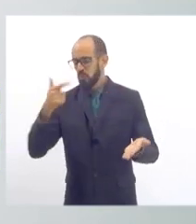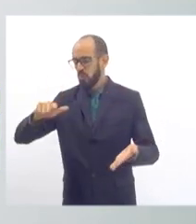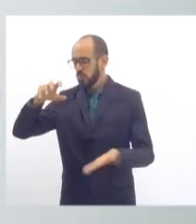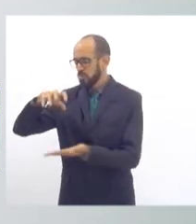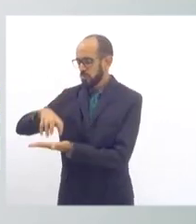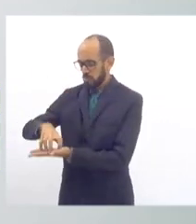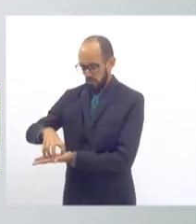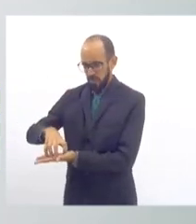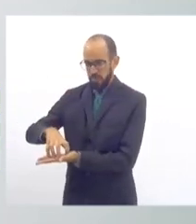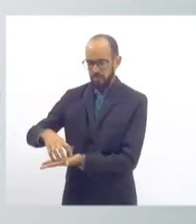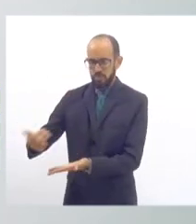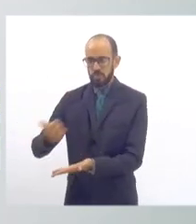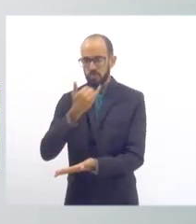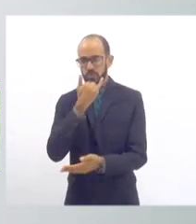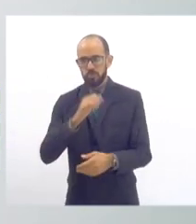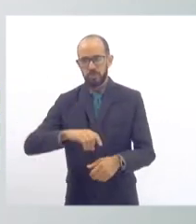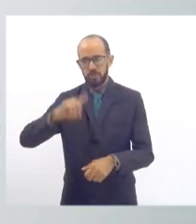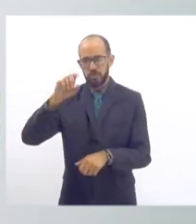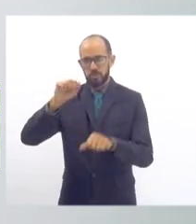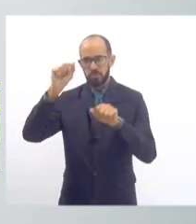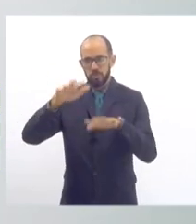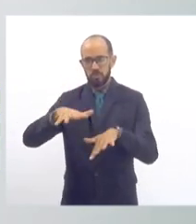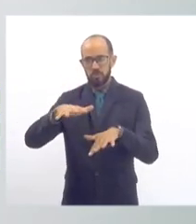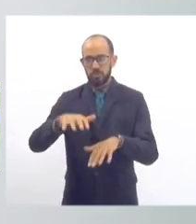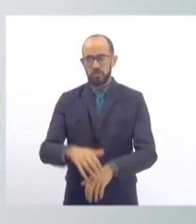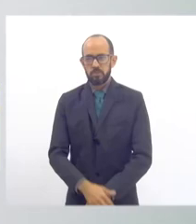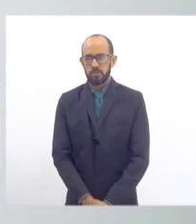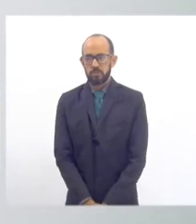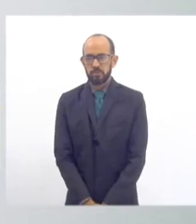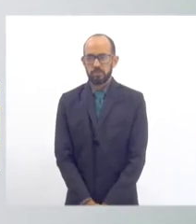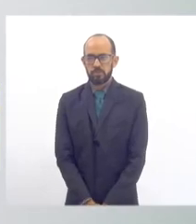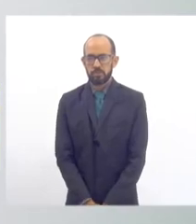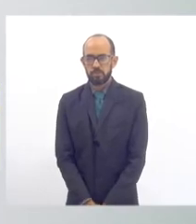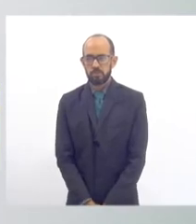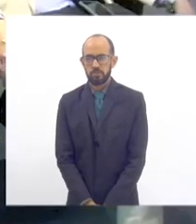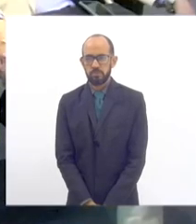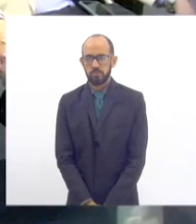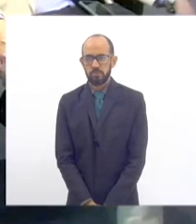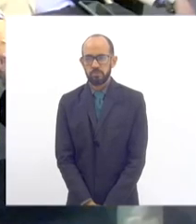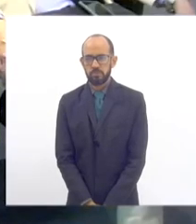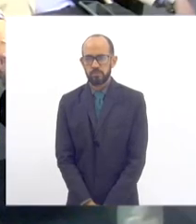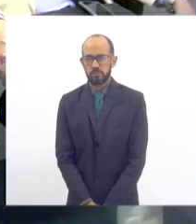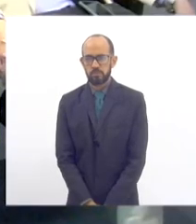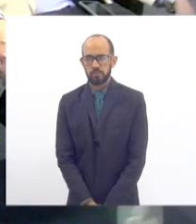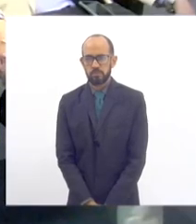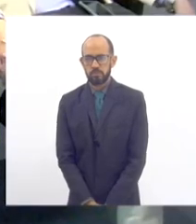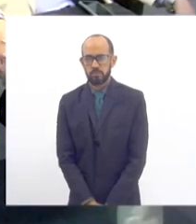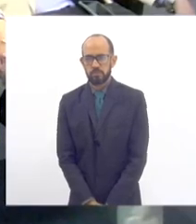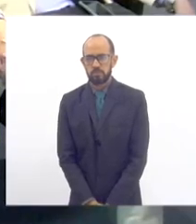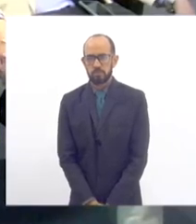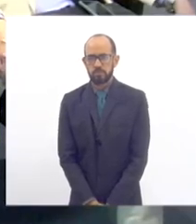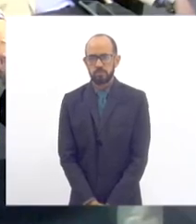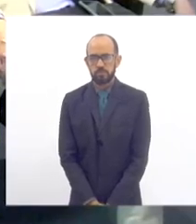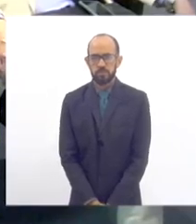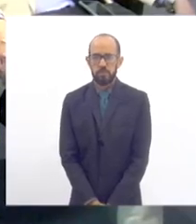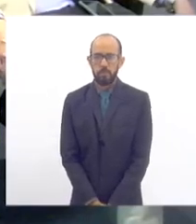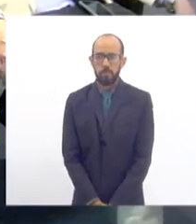gente? Desculpa, Deus abençoe.